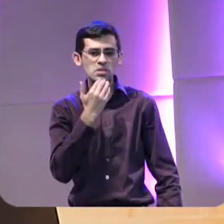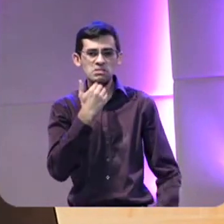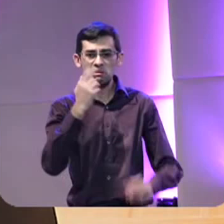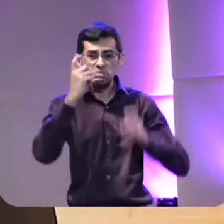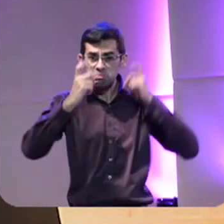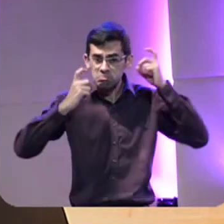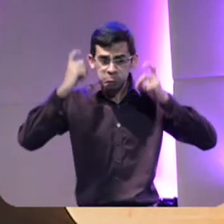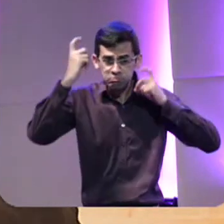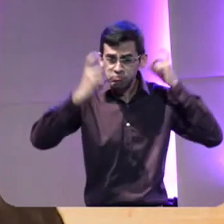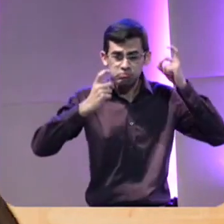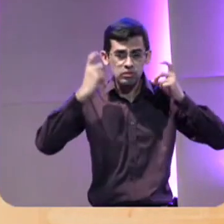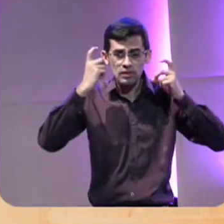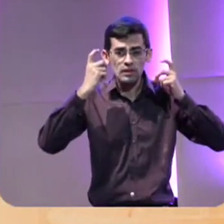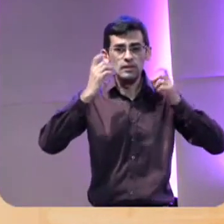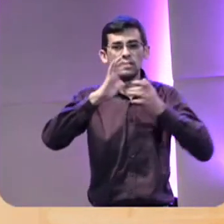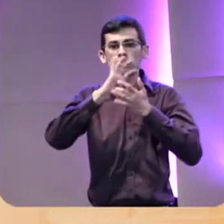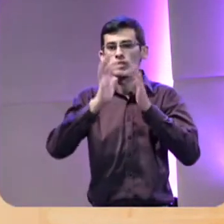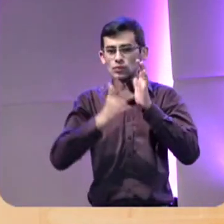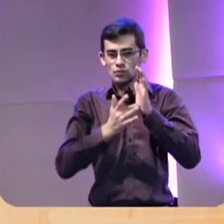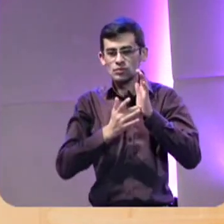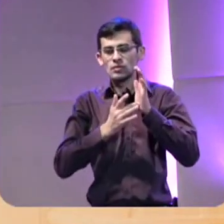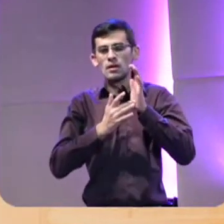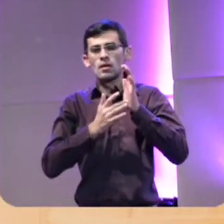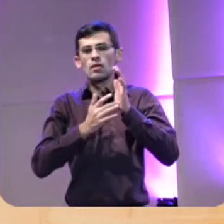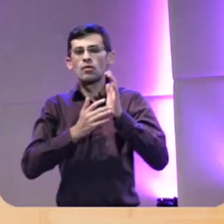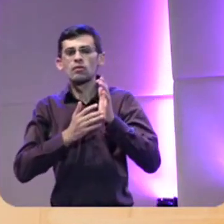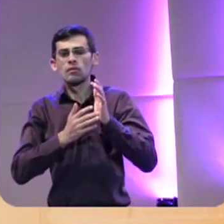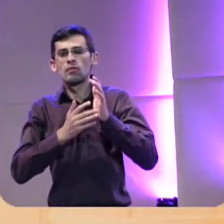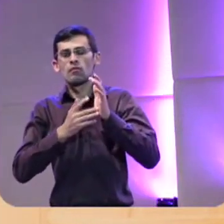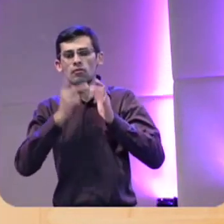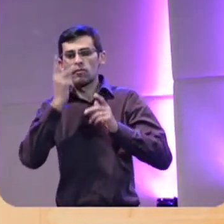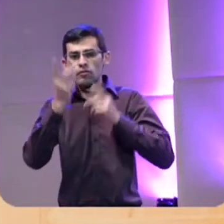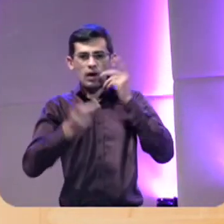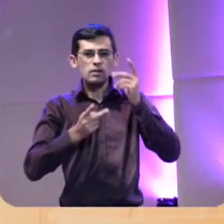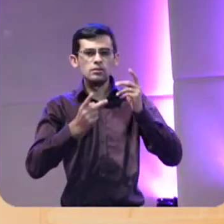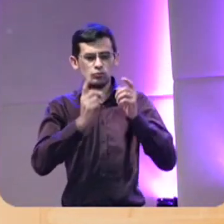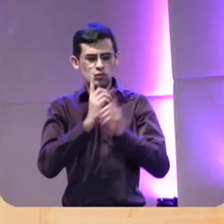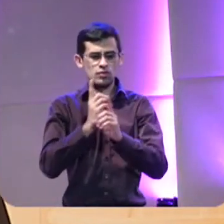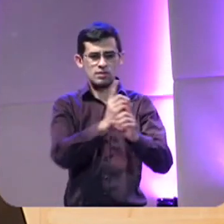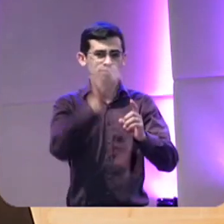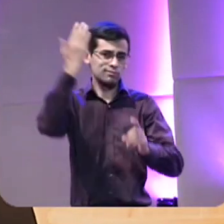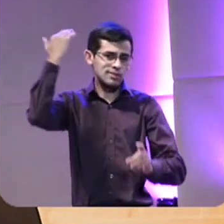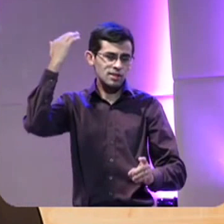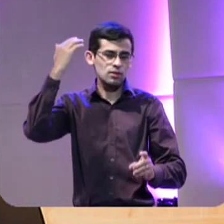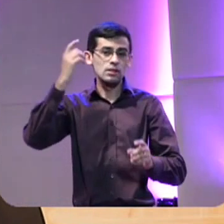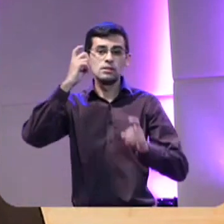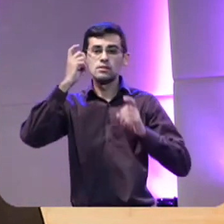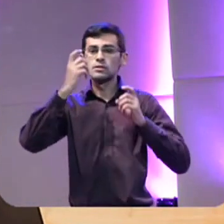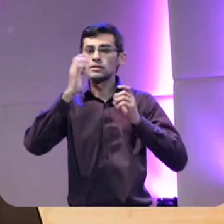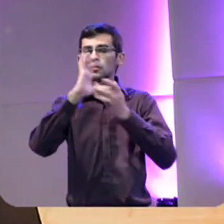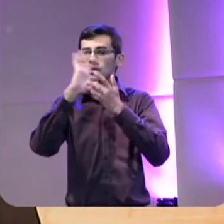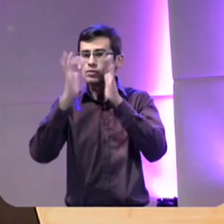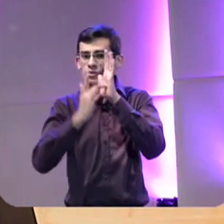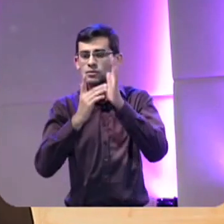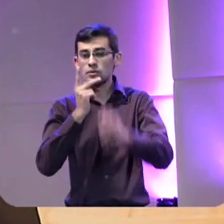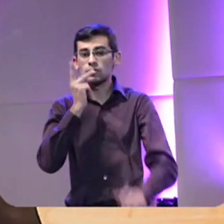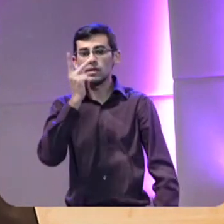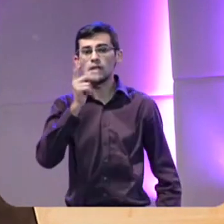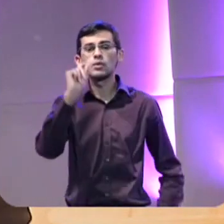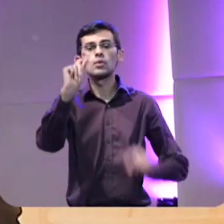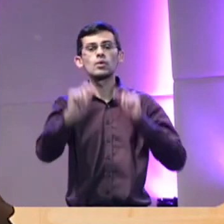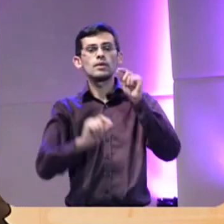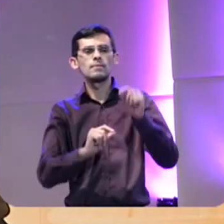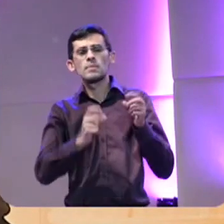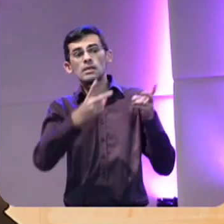Montanha. Ele usa uma medida diferente, um côvado, né? Mas é isso que Jesus queria dizer. E